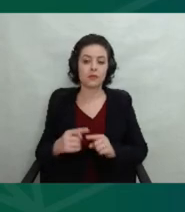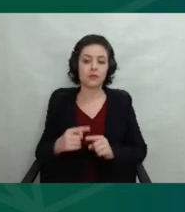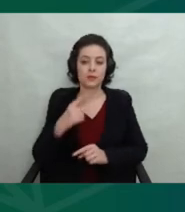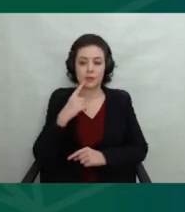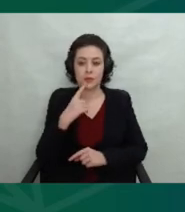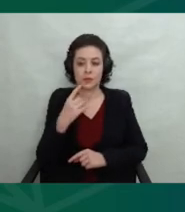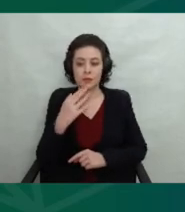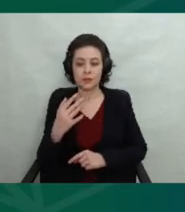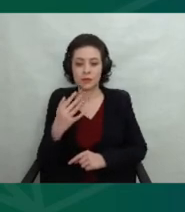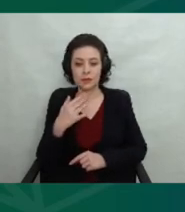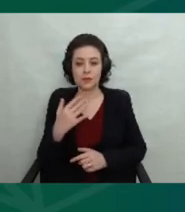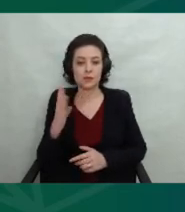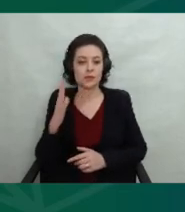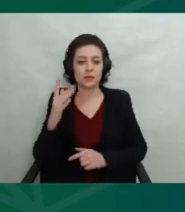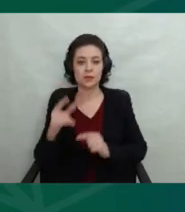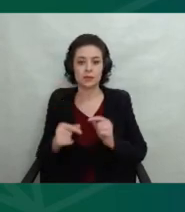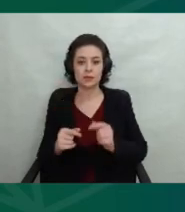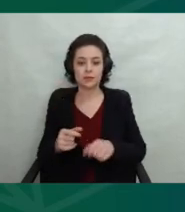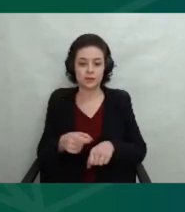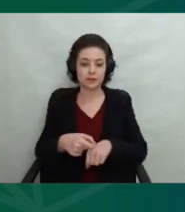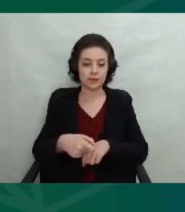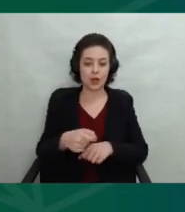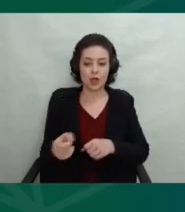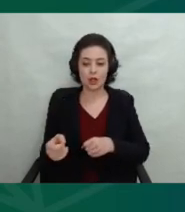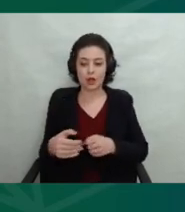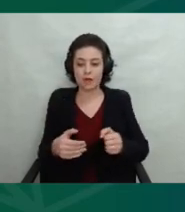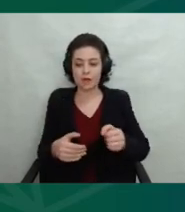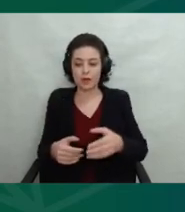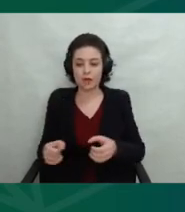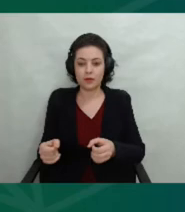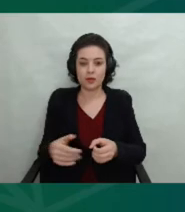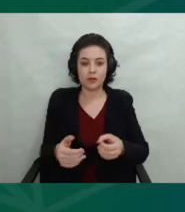formava novas moléculas e essas moléculas